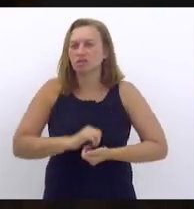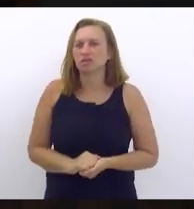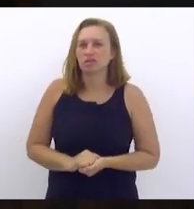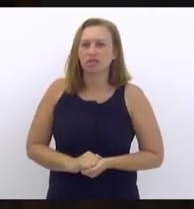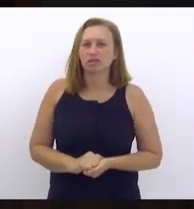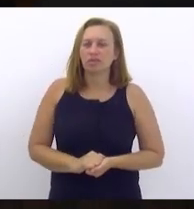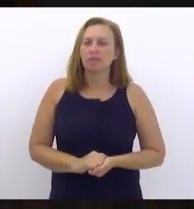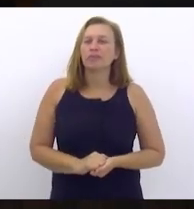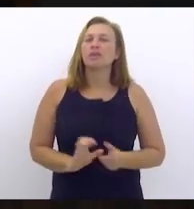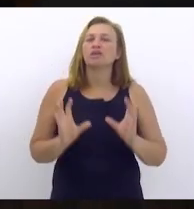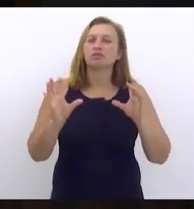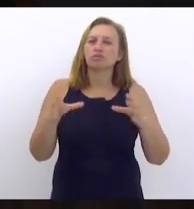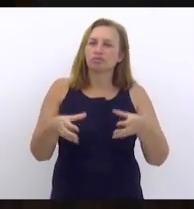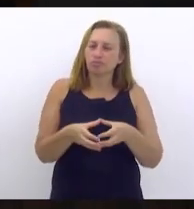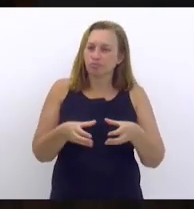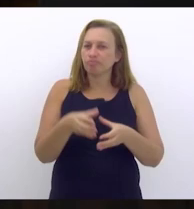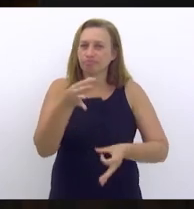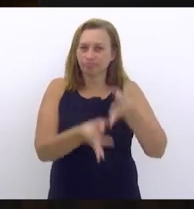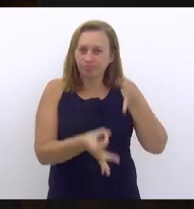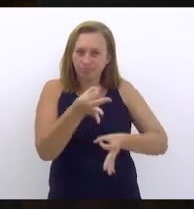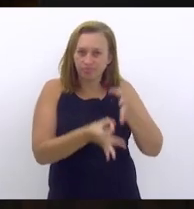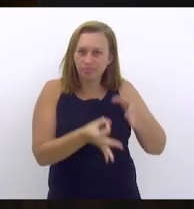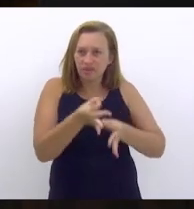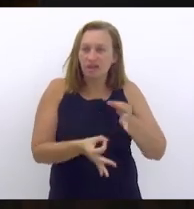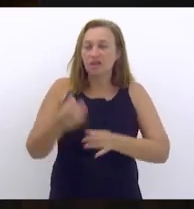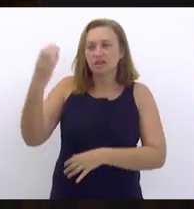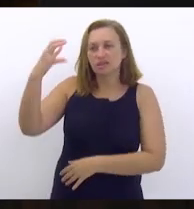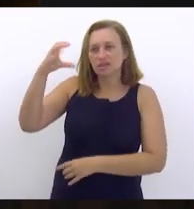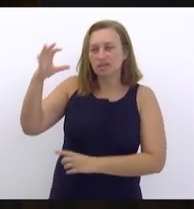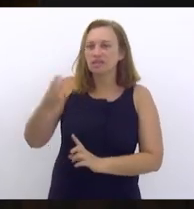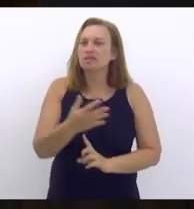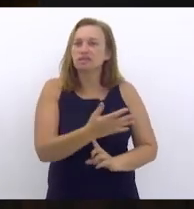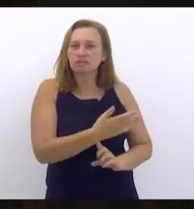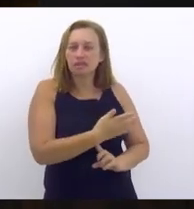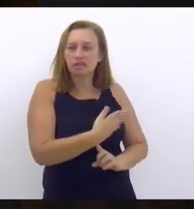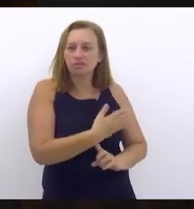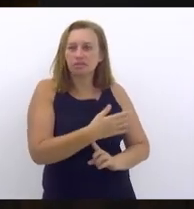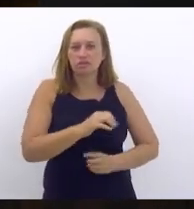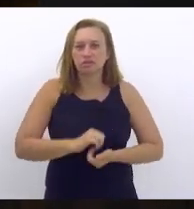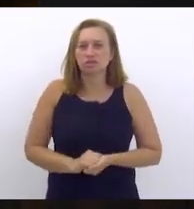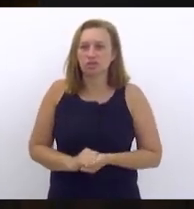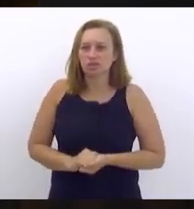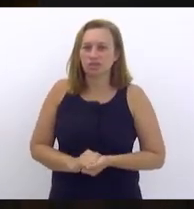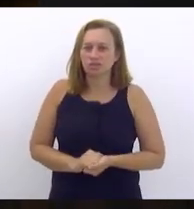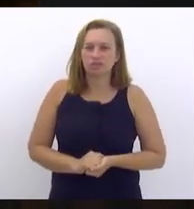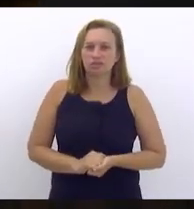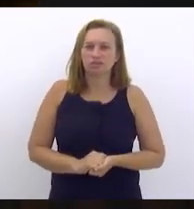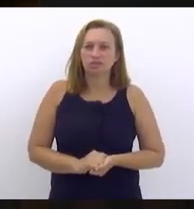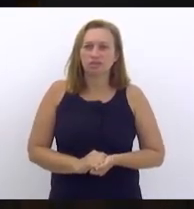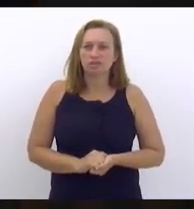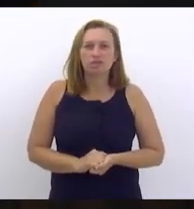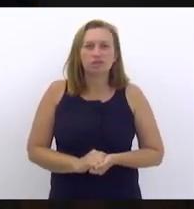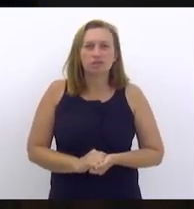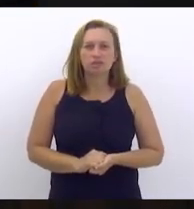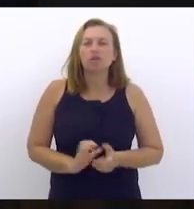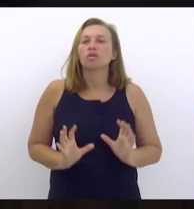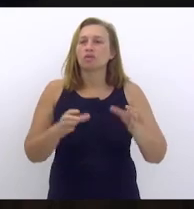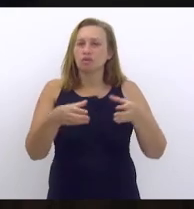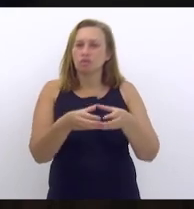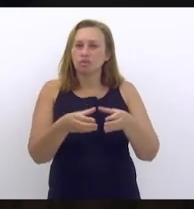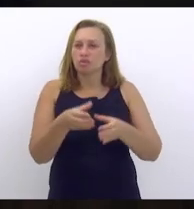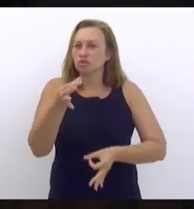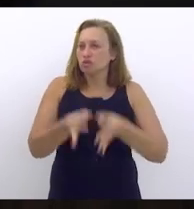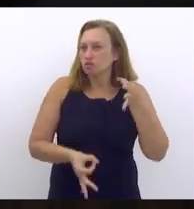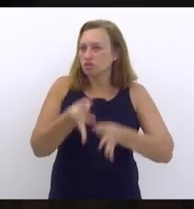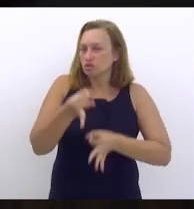de pareceres das comissões Constituição e Justiça de Ciência e Tecnologia. Para emitir parecer pela Comissão de